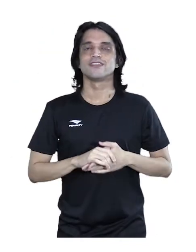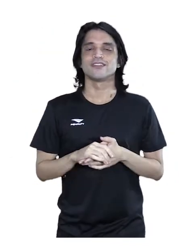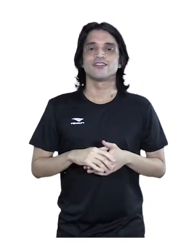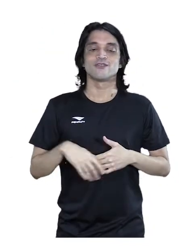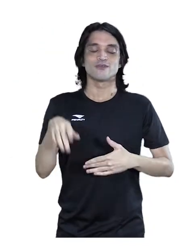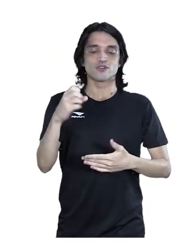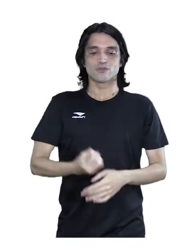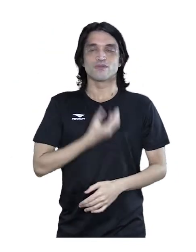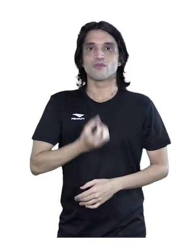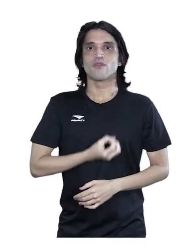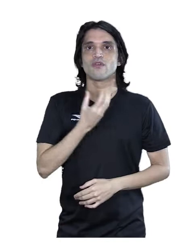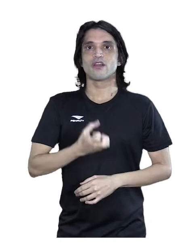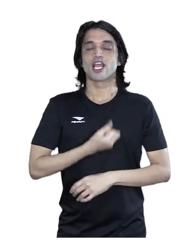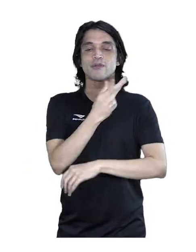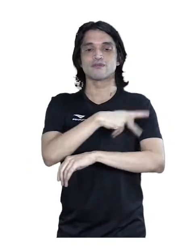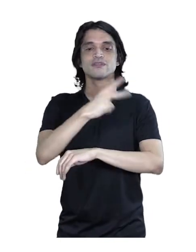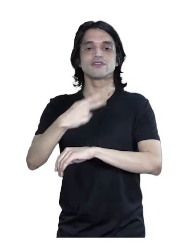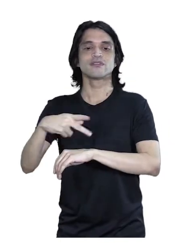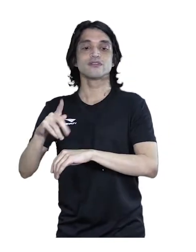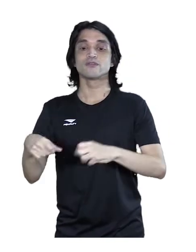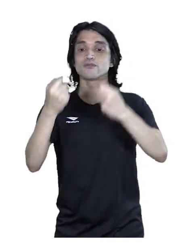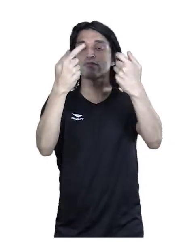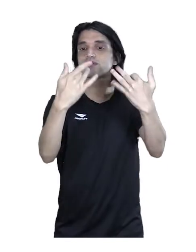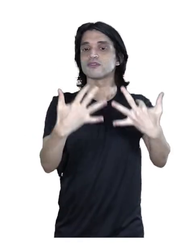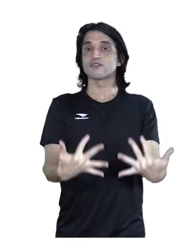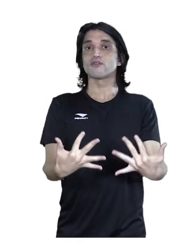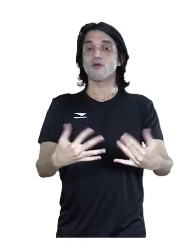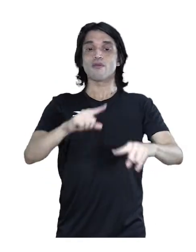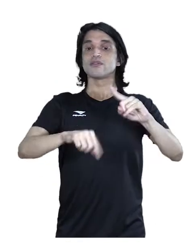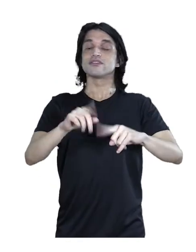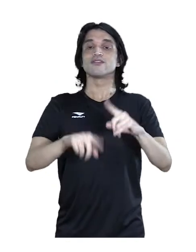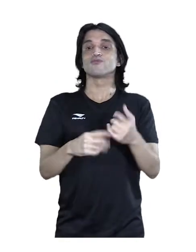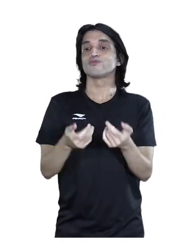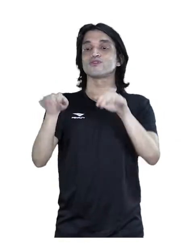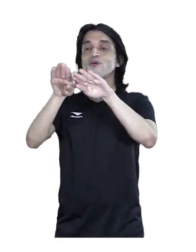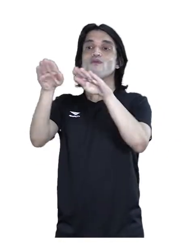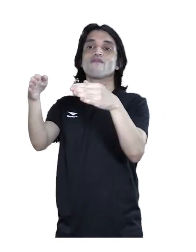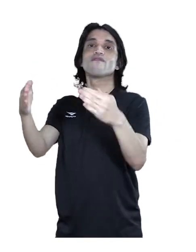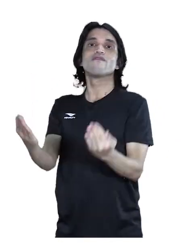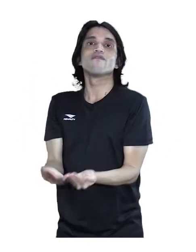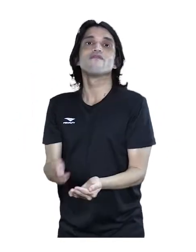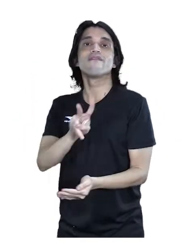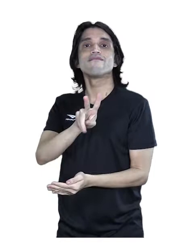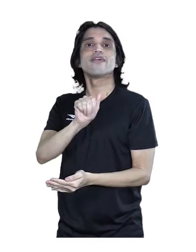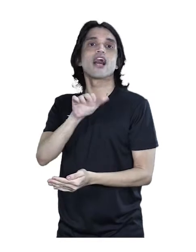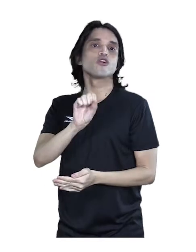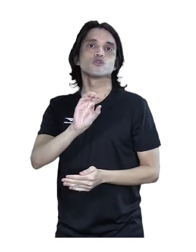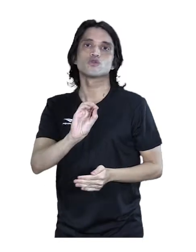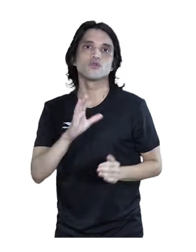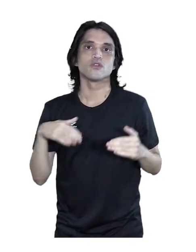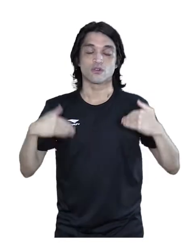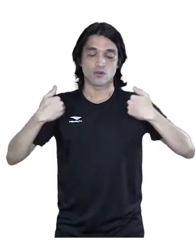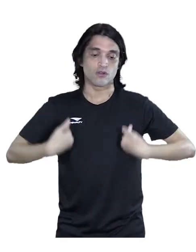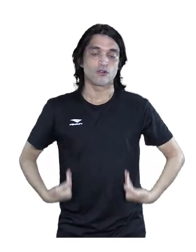de descrições de objetos. Isso mesmo, de um vaso, por exemplo, do corpo da mulher e até de